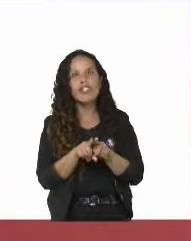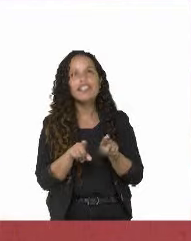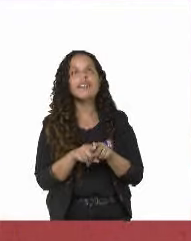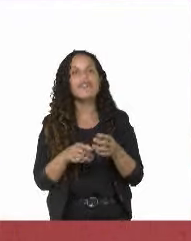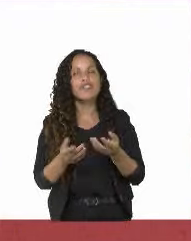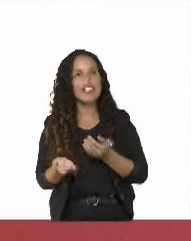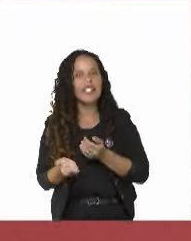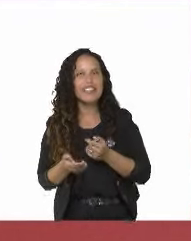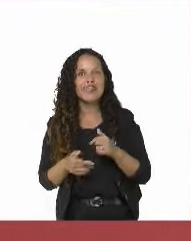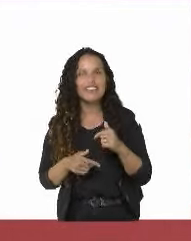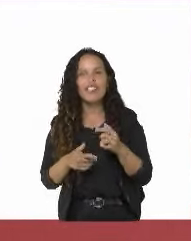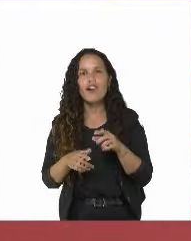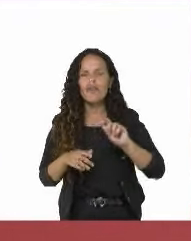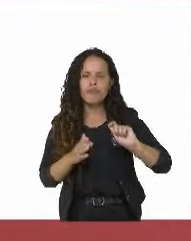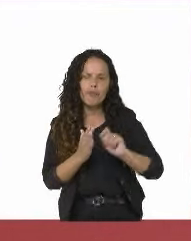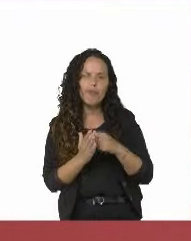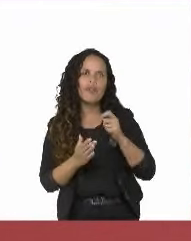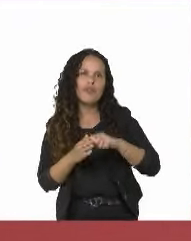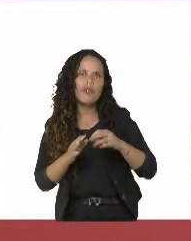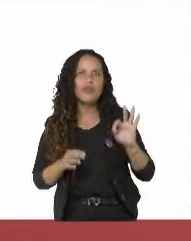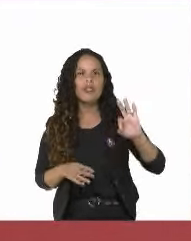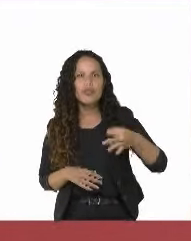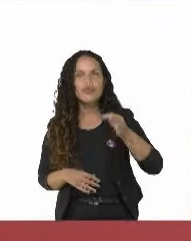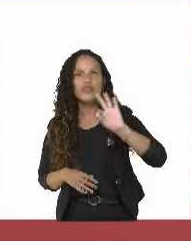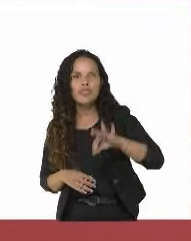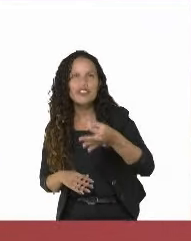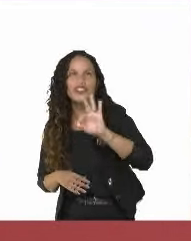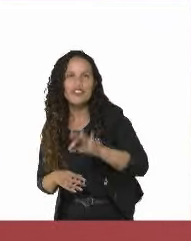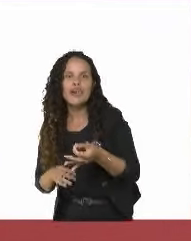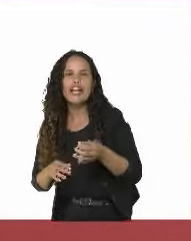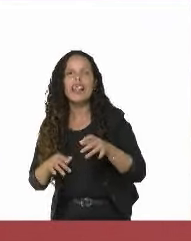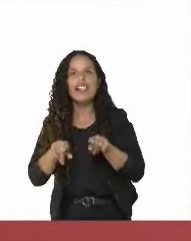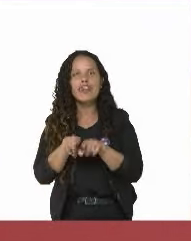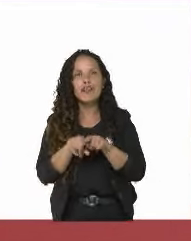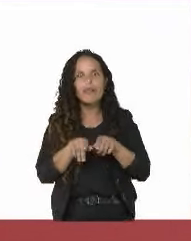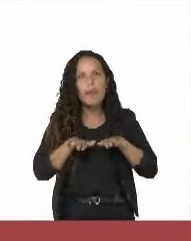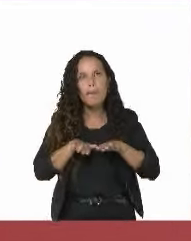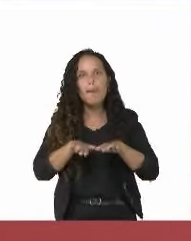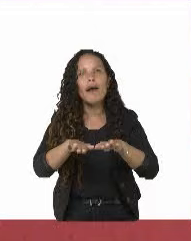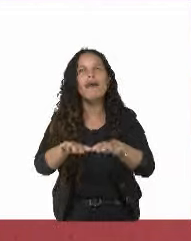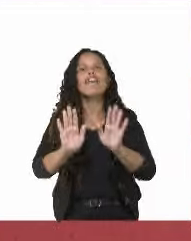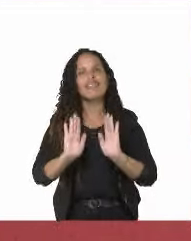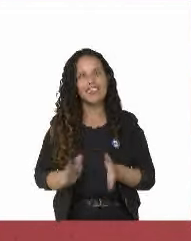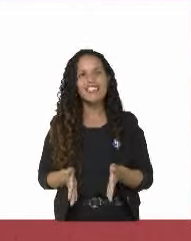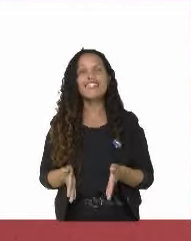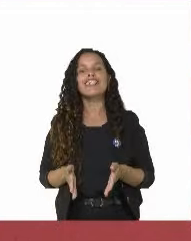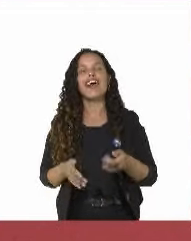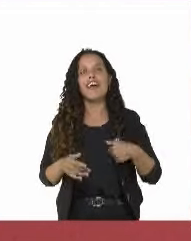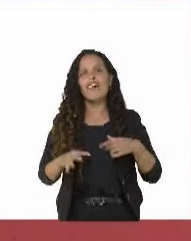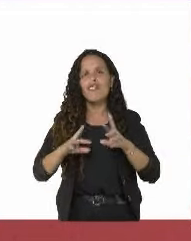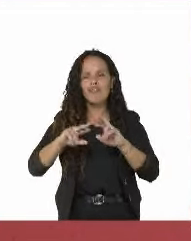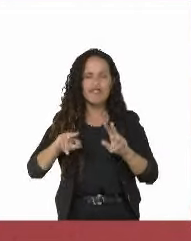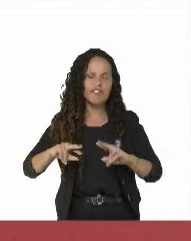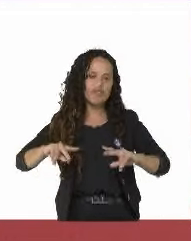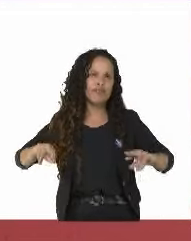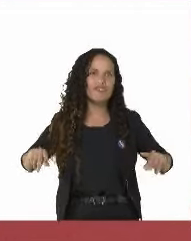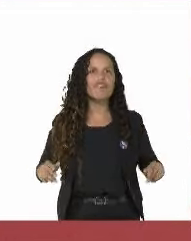já fiz ponto cruz, eu já costurei, eu tinha máquina. Eu que fazia as minhas bolsas, né? As primeiras peças. Eu modelava,